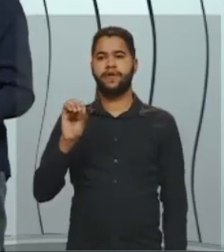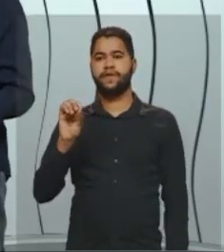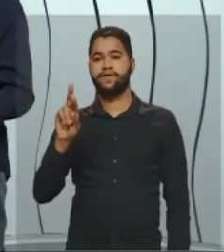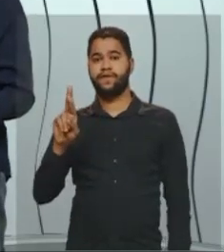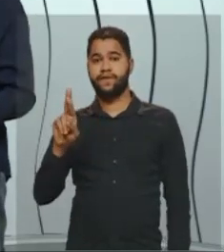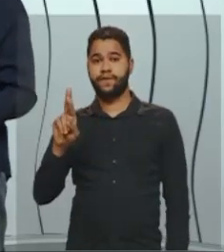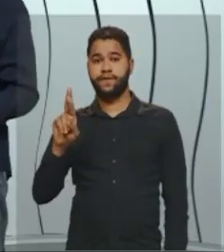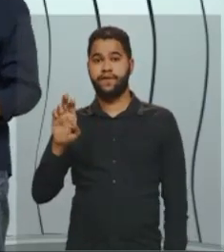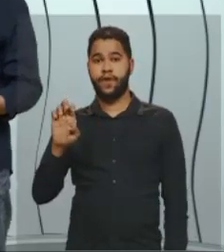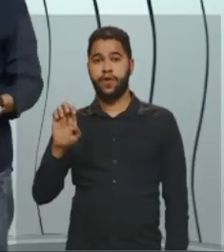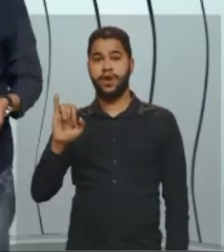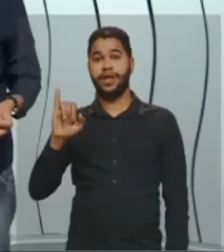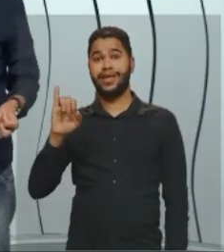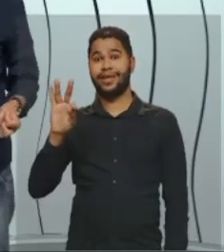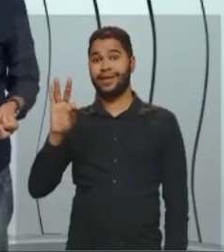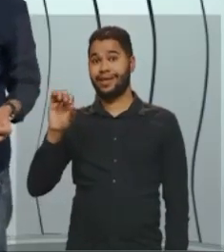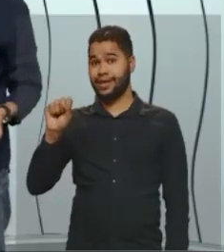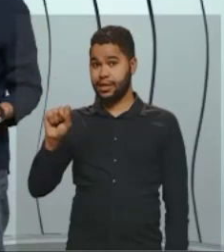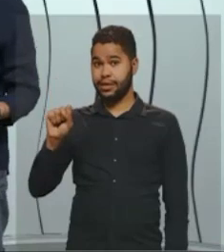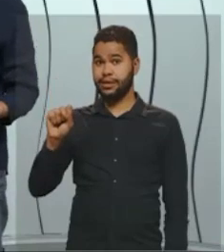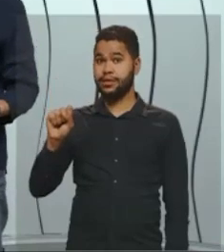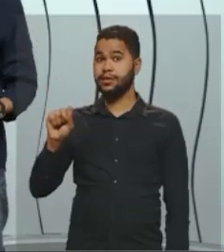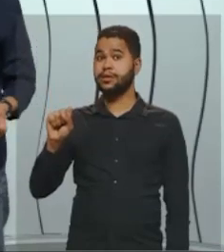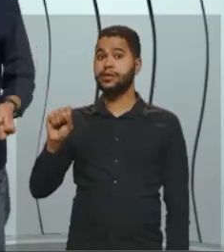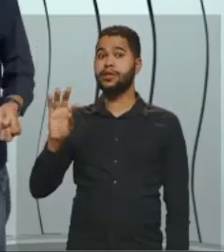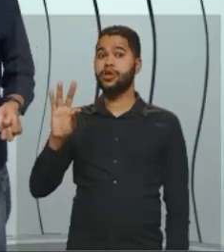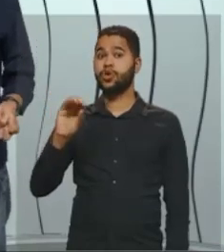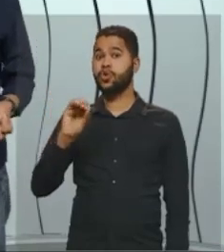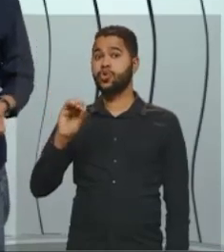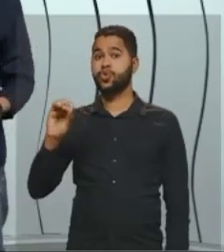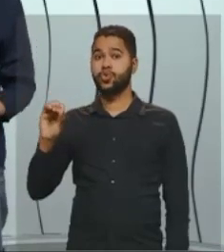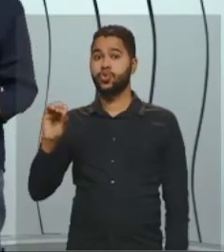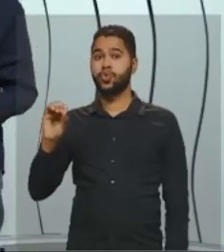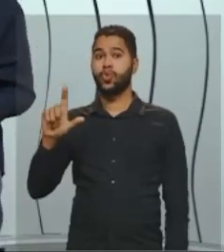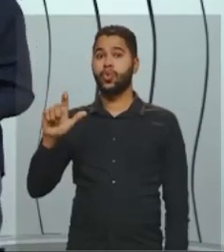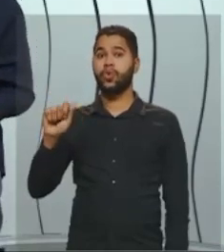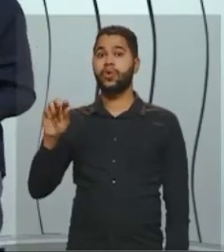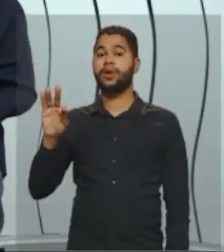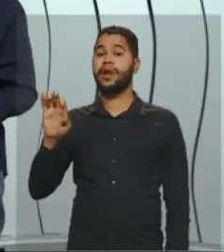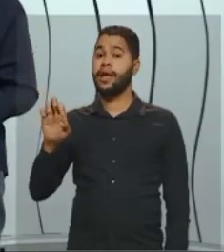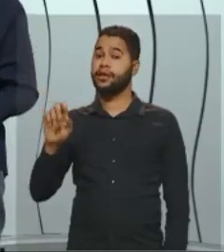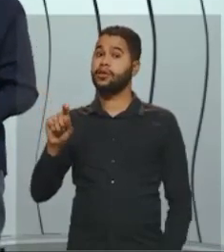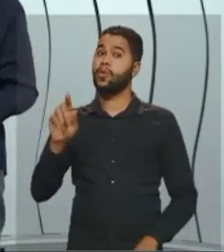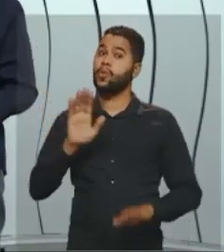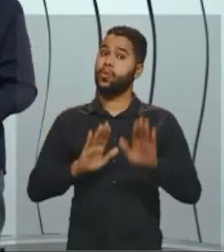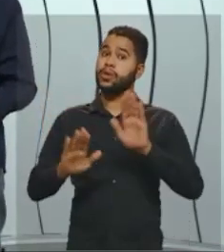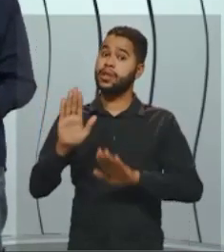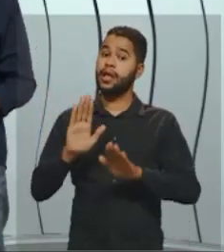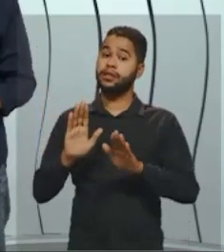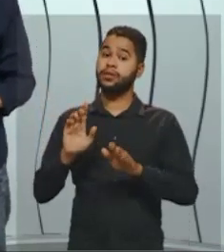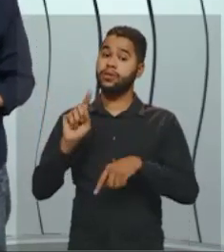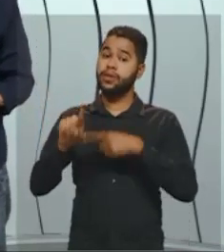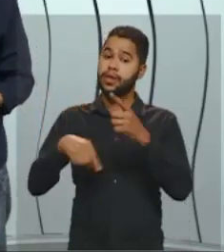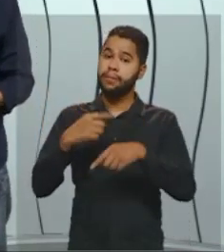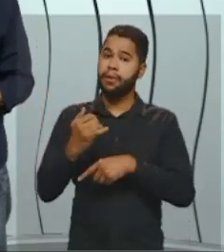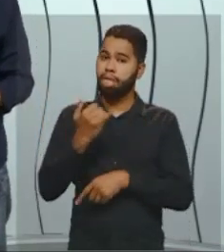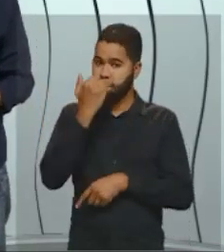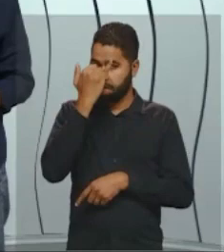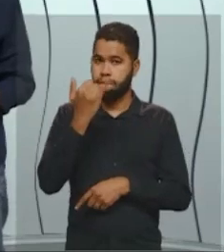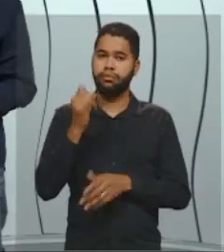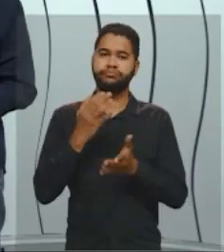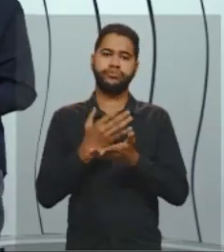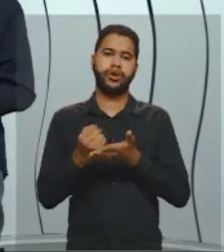que seja tarde demais. Aqui eu achei interessante esse, bem forte, né?